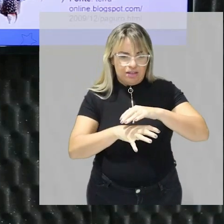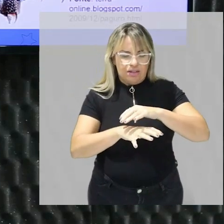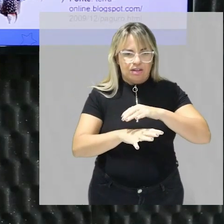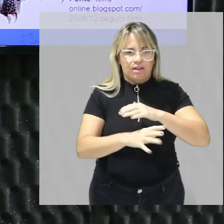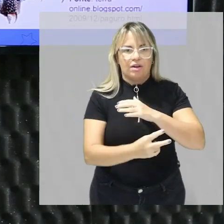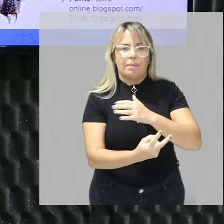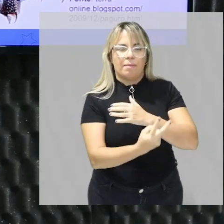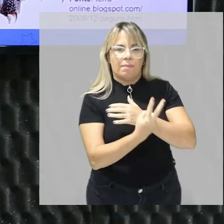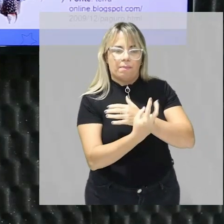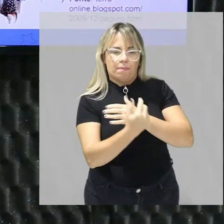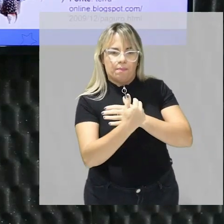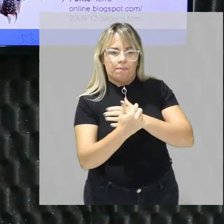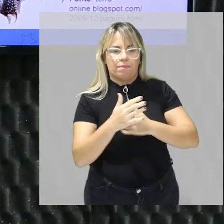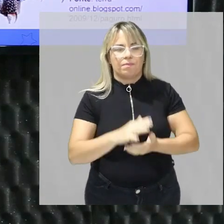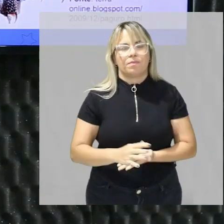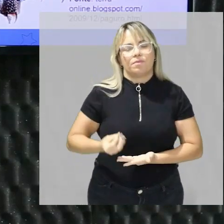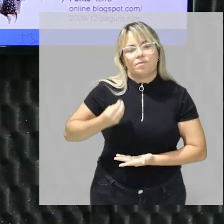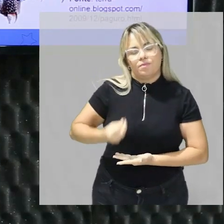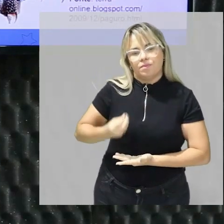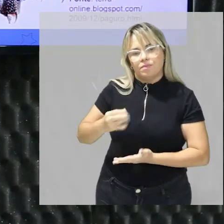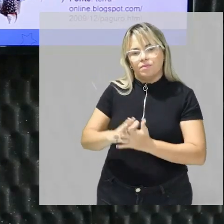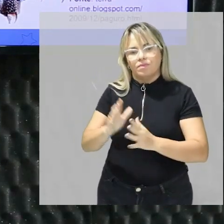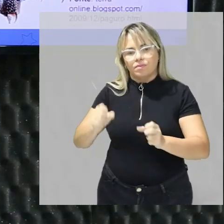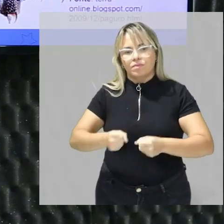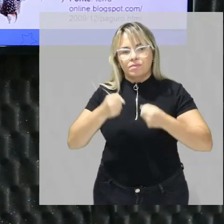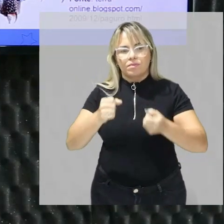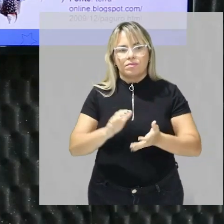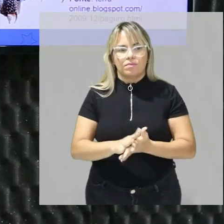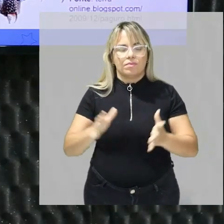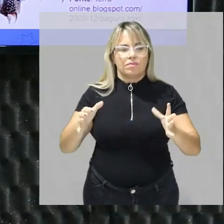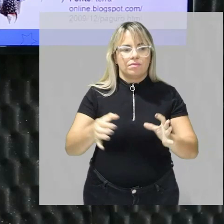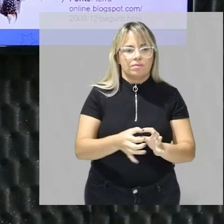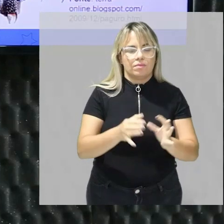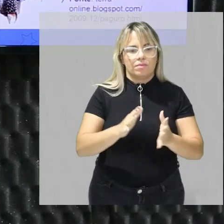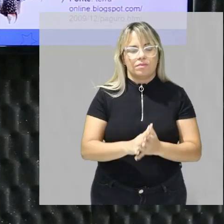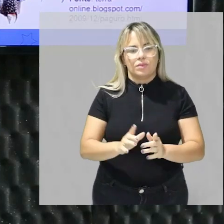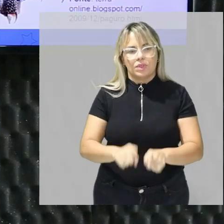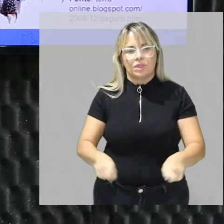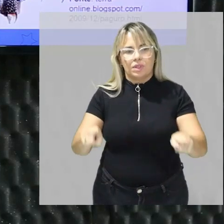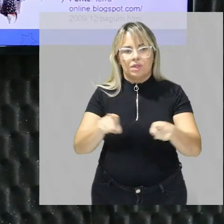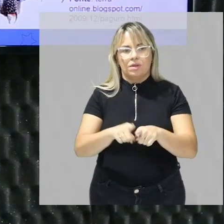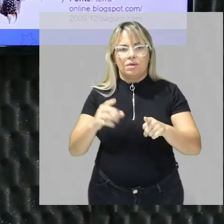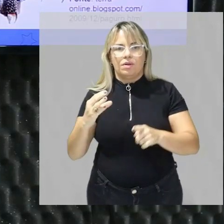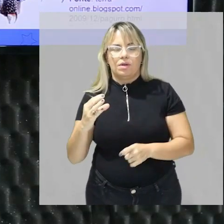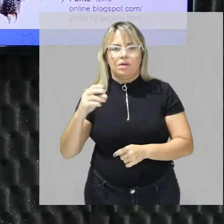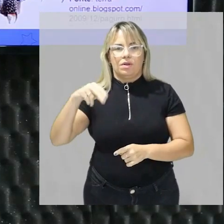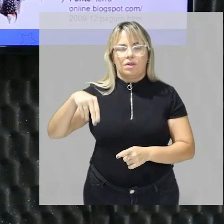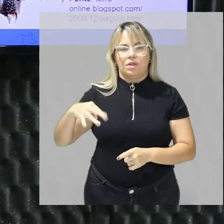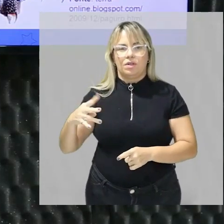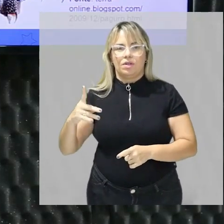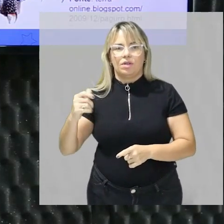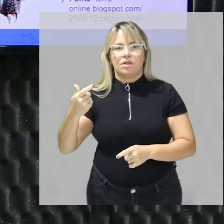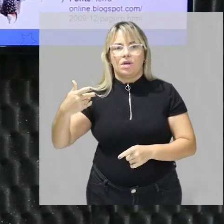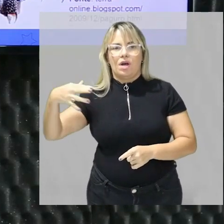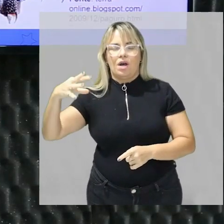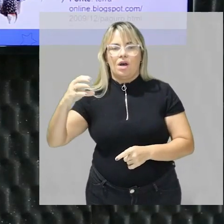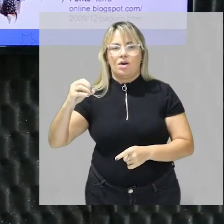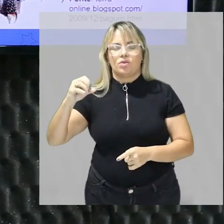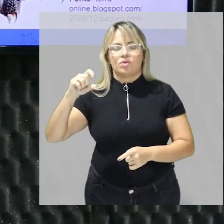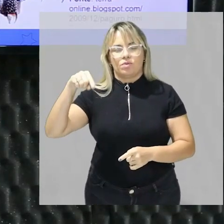se proteger, serve de moradia. Só que ele pode se associar com um quinidário, tá? Escreve-se